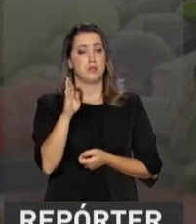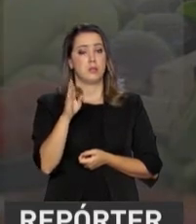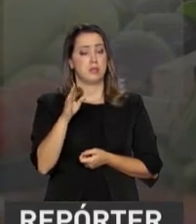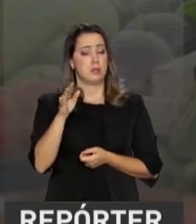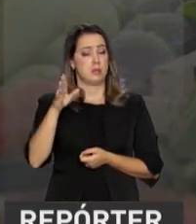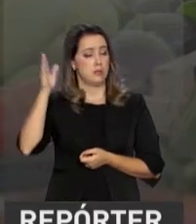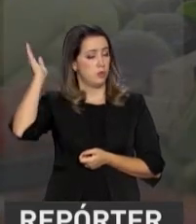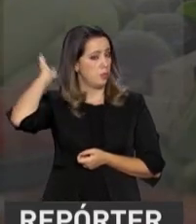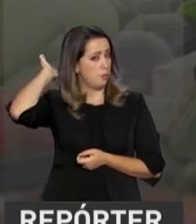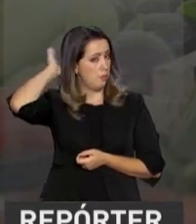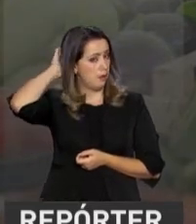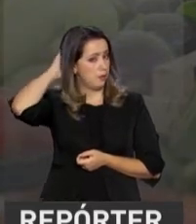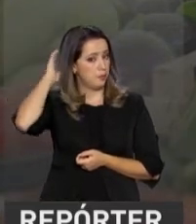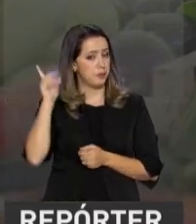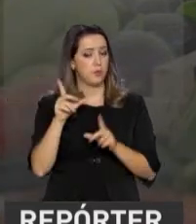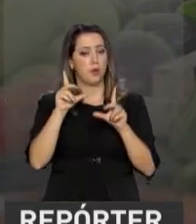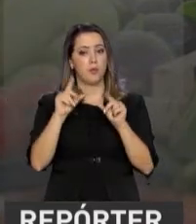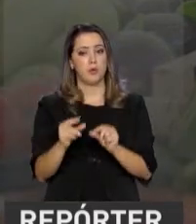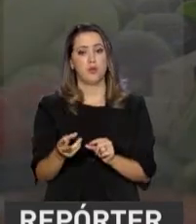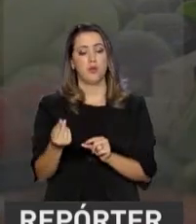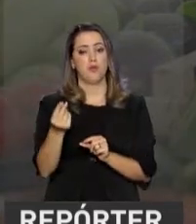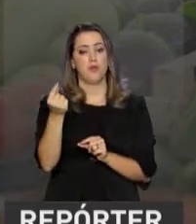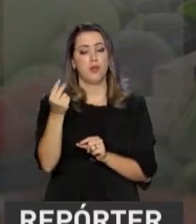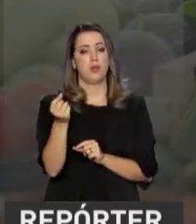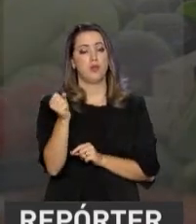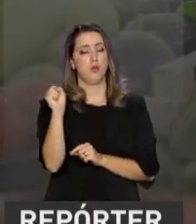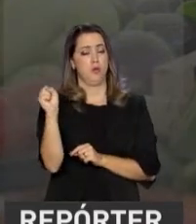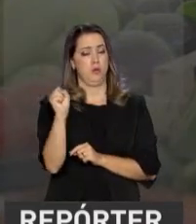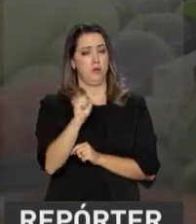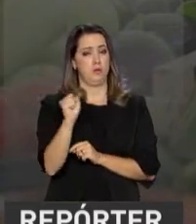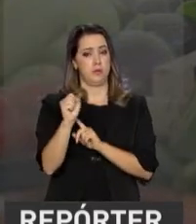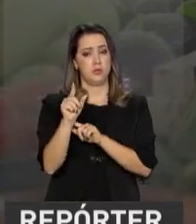A menor queda foi em Aracaju, capital de Sergipe,